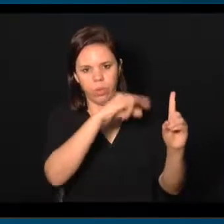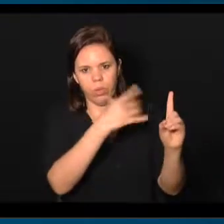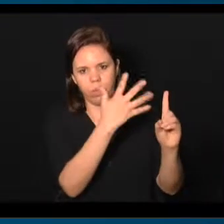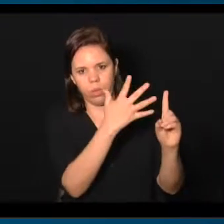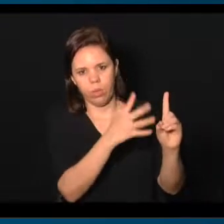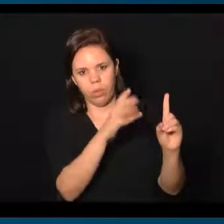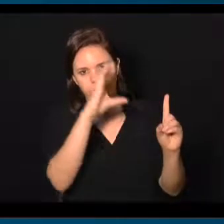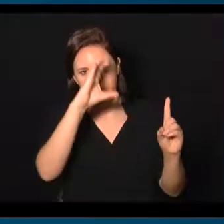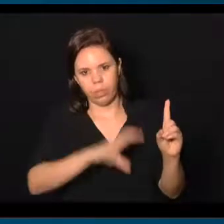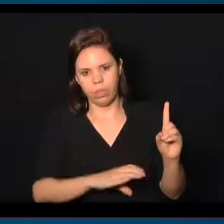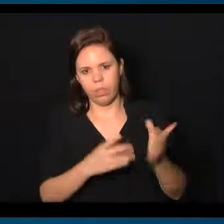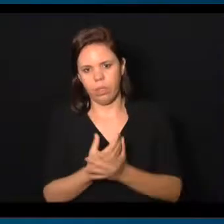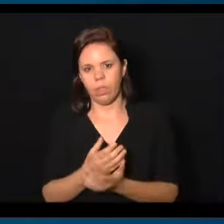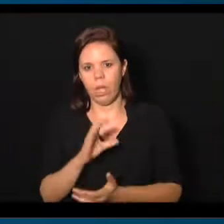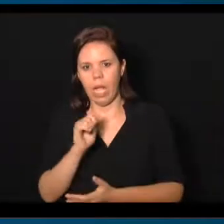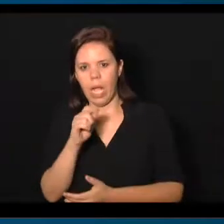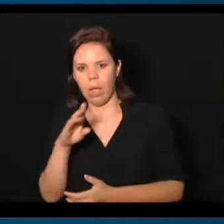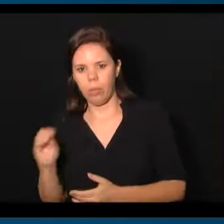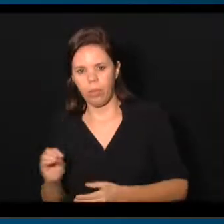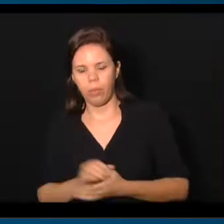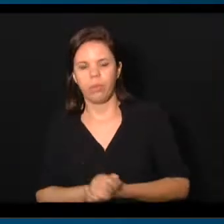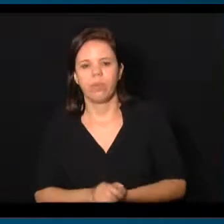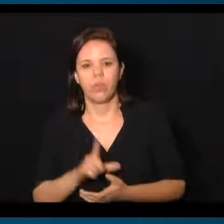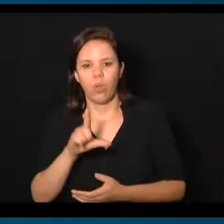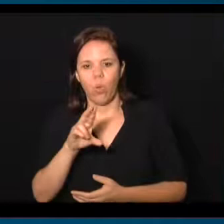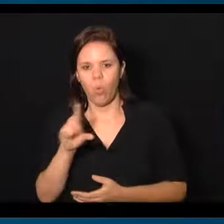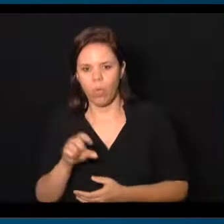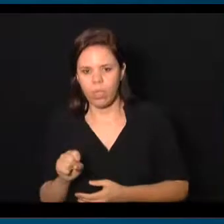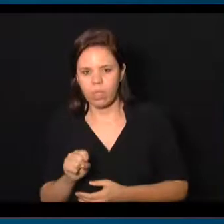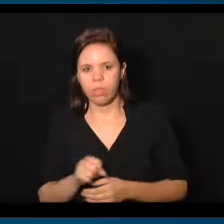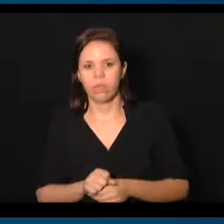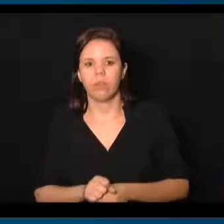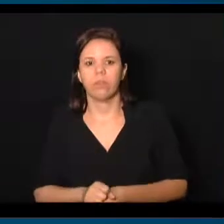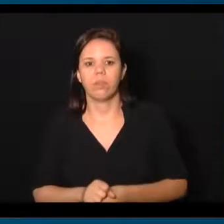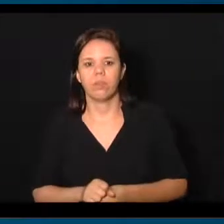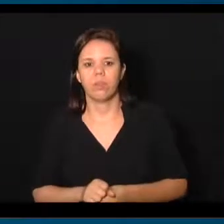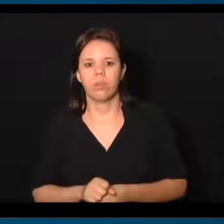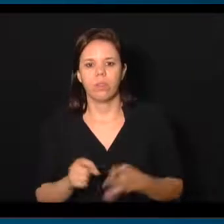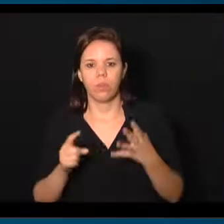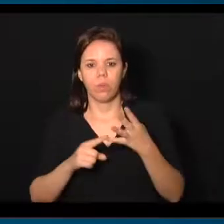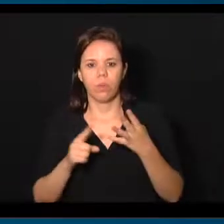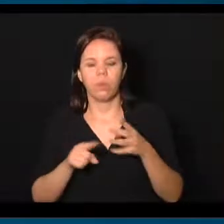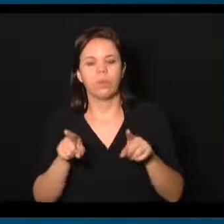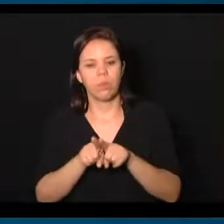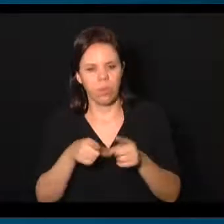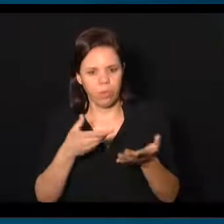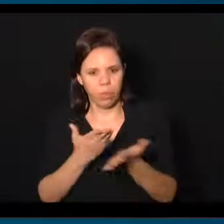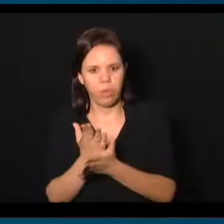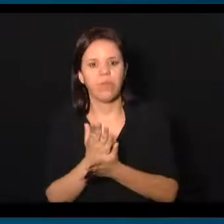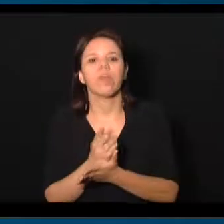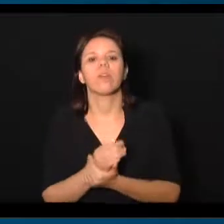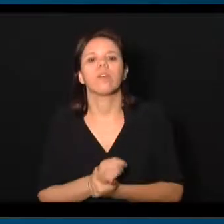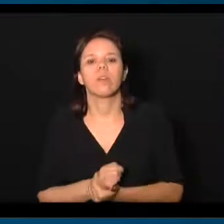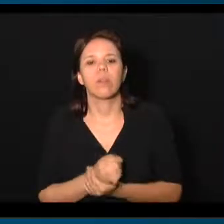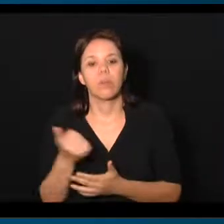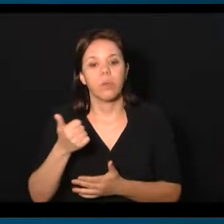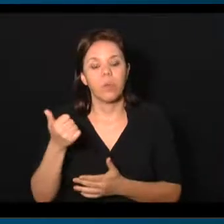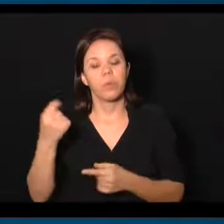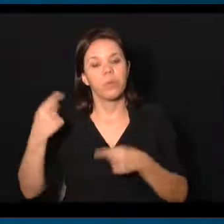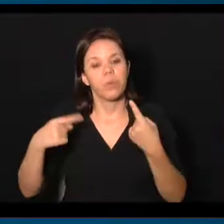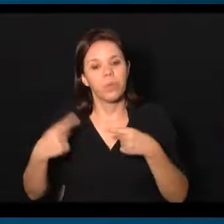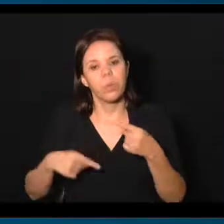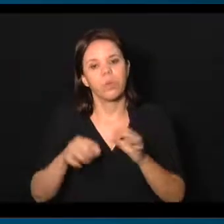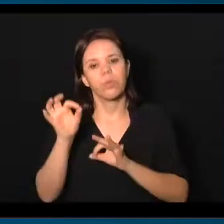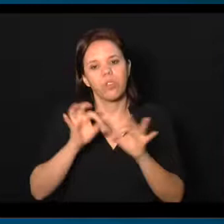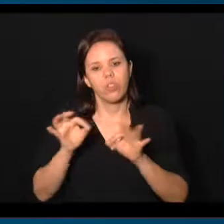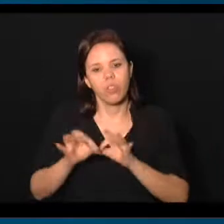emérito ao cabo da Polícia Militar, Luiz Fernando Estevam. O item 4 também foi aprovado. É a primeira discussão do projeto